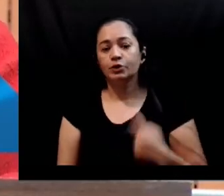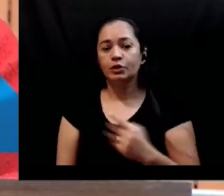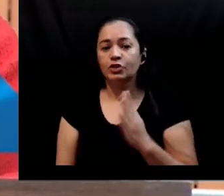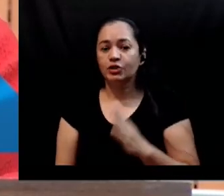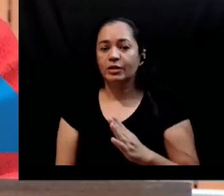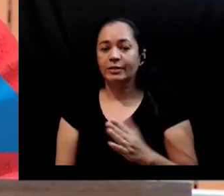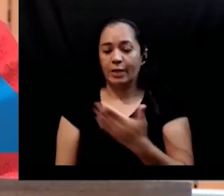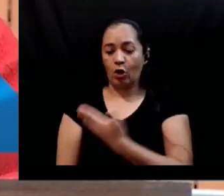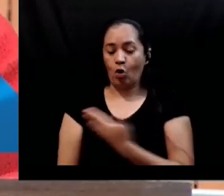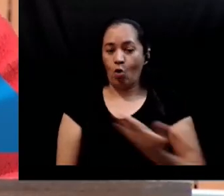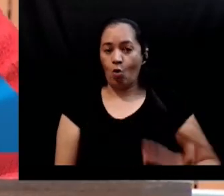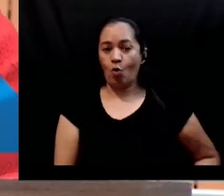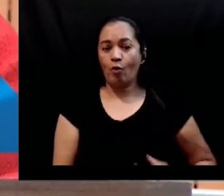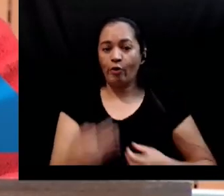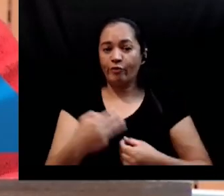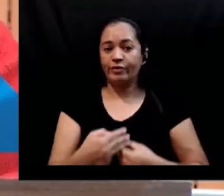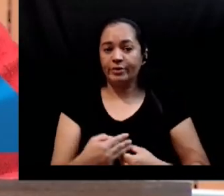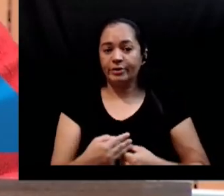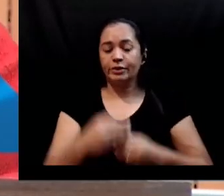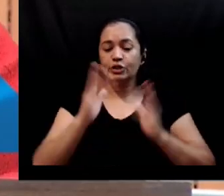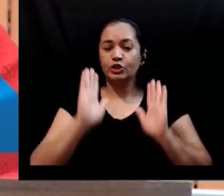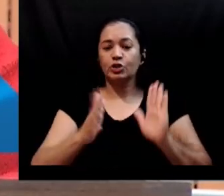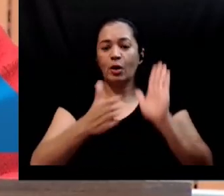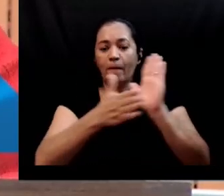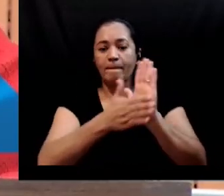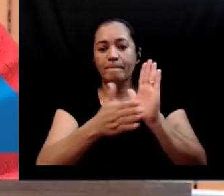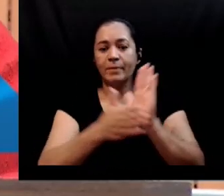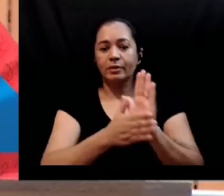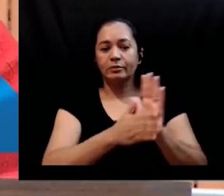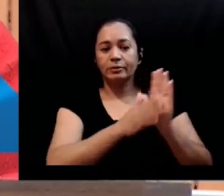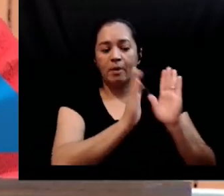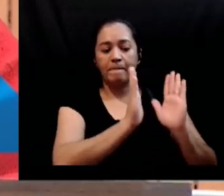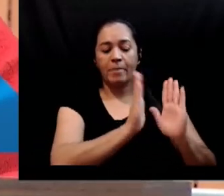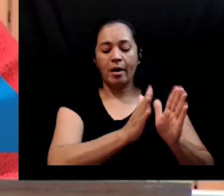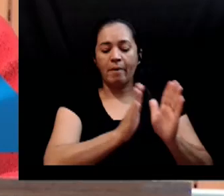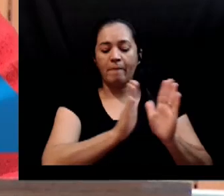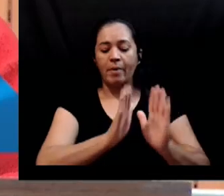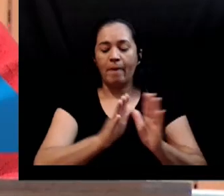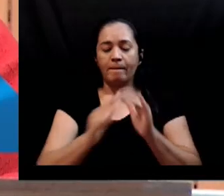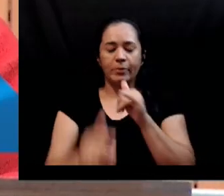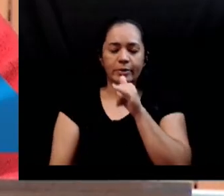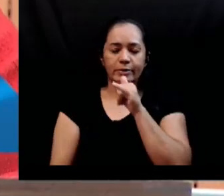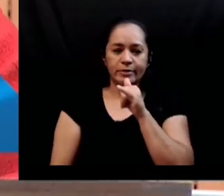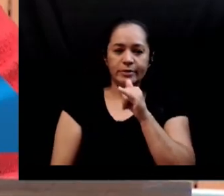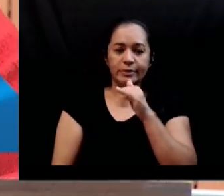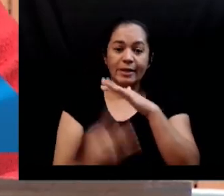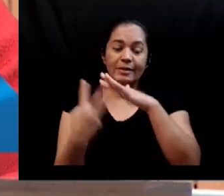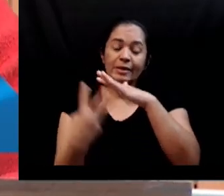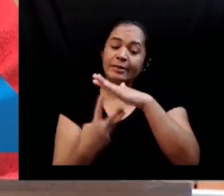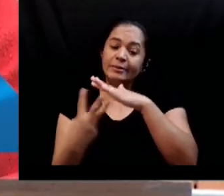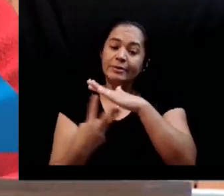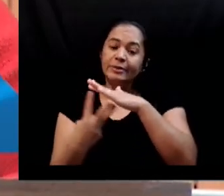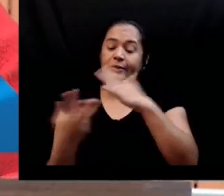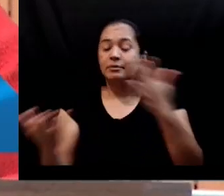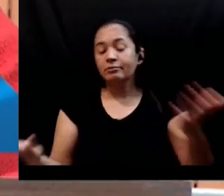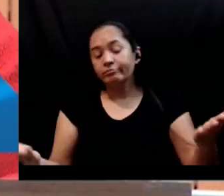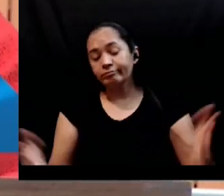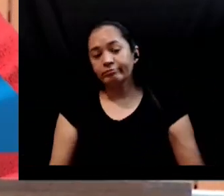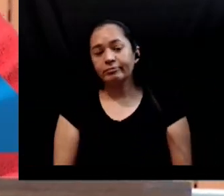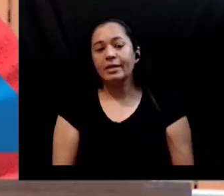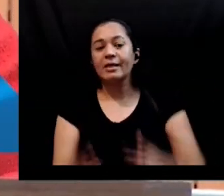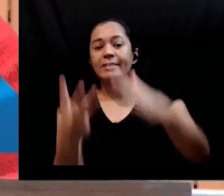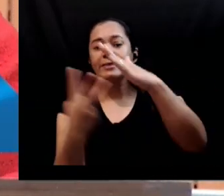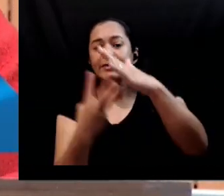municipal que tem se pautado por processos, por exemplo, de terceirização. Terceirização de tudo que a